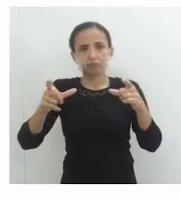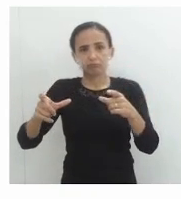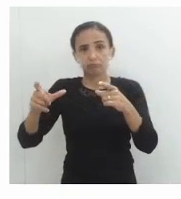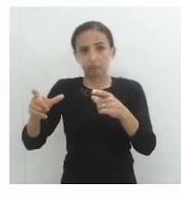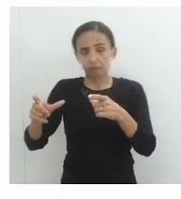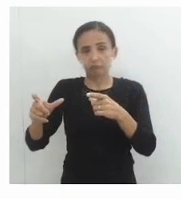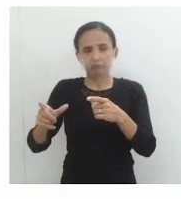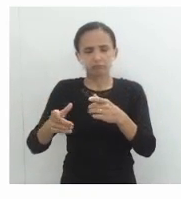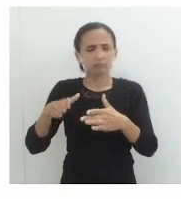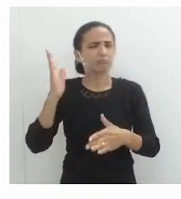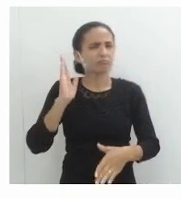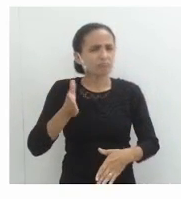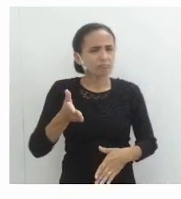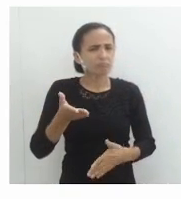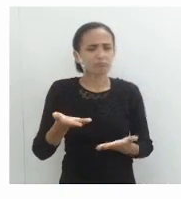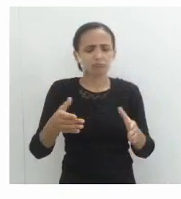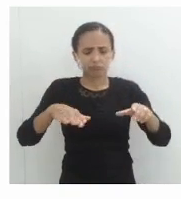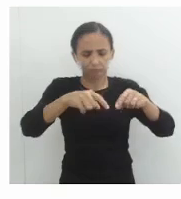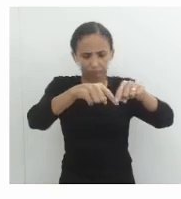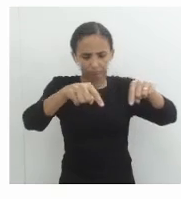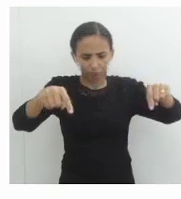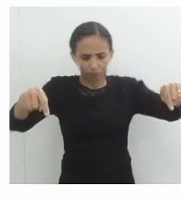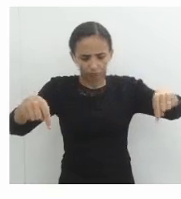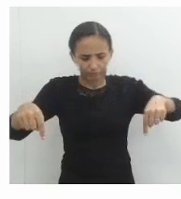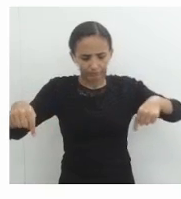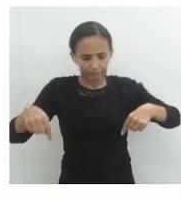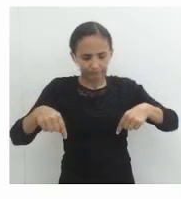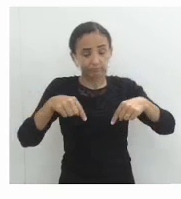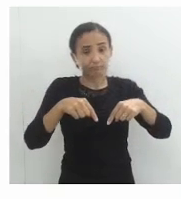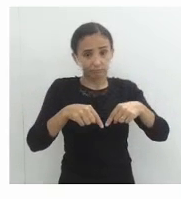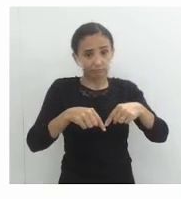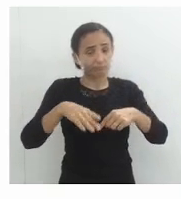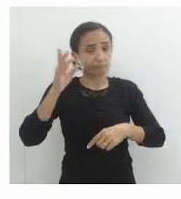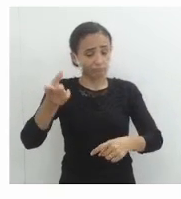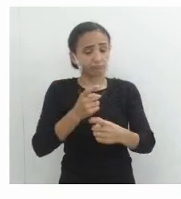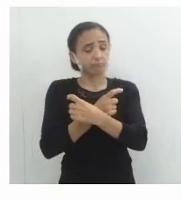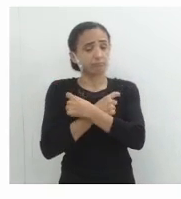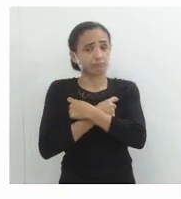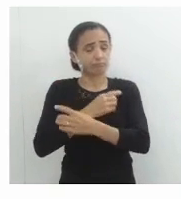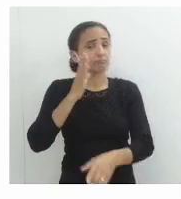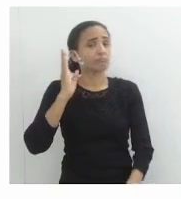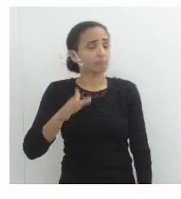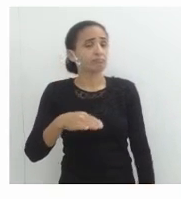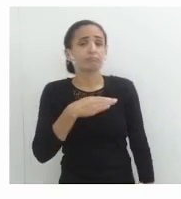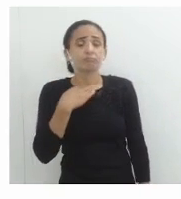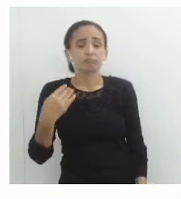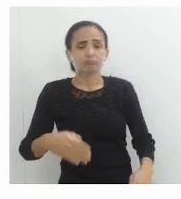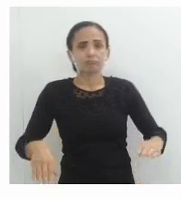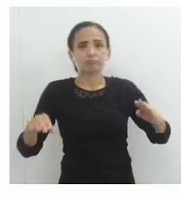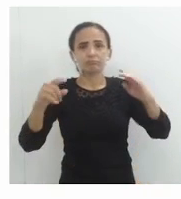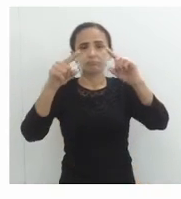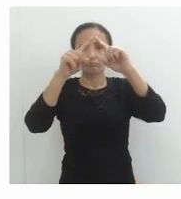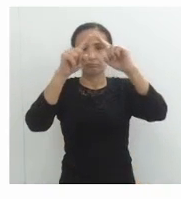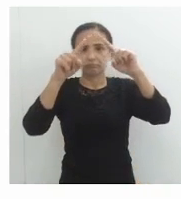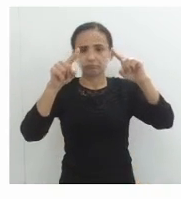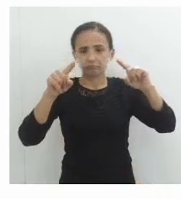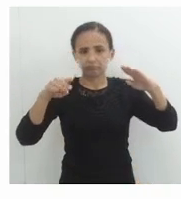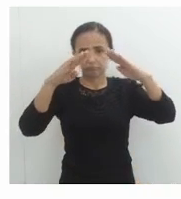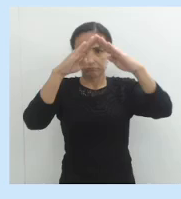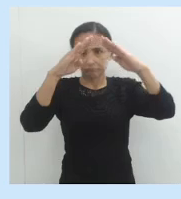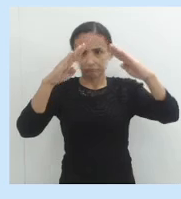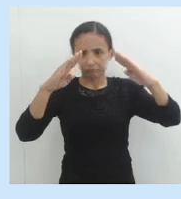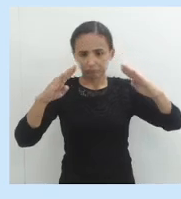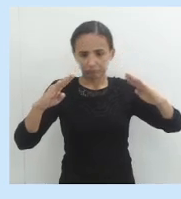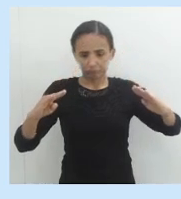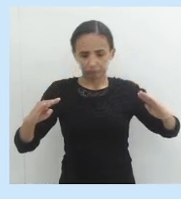dos faraós, as chamadas salas mortuárias, localizadas dentro das pirâmides. Então, as pirâmides, como muita gente já sabe, né,